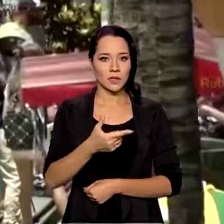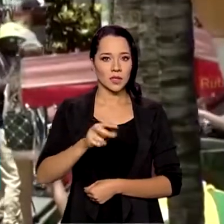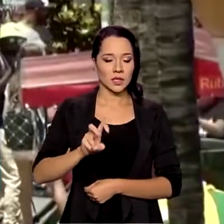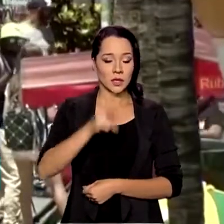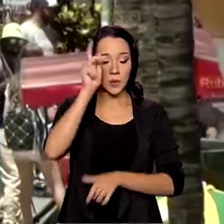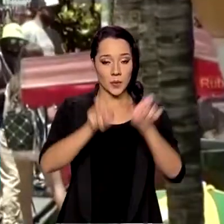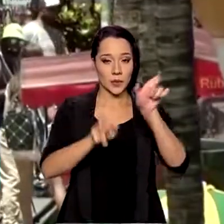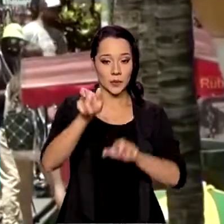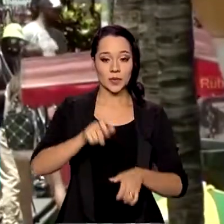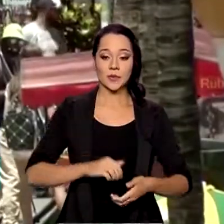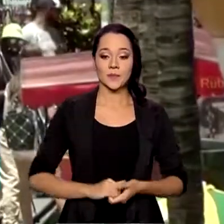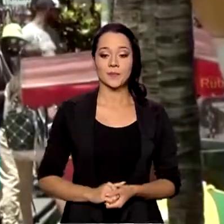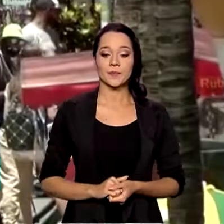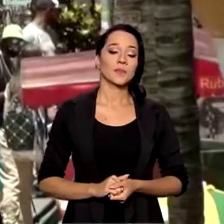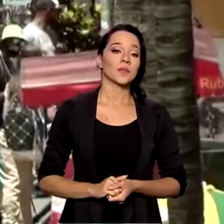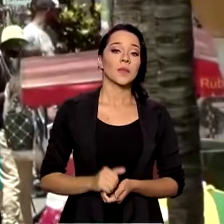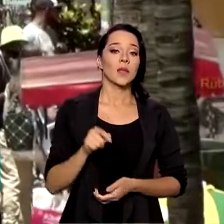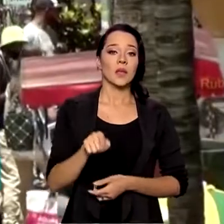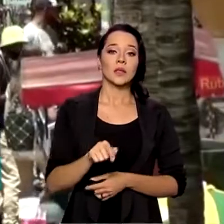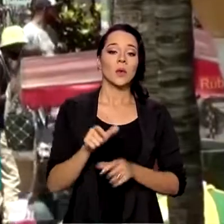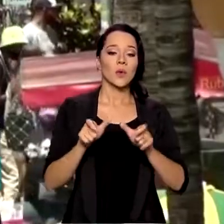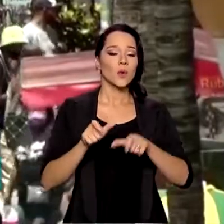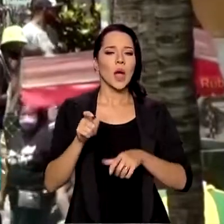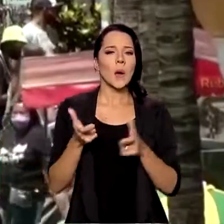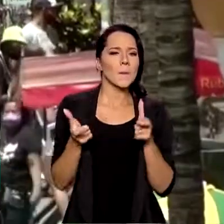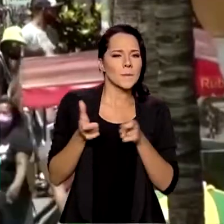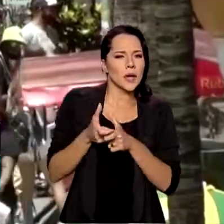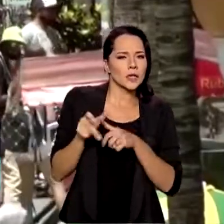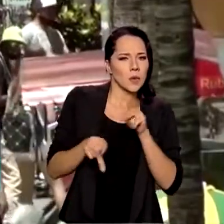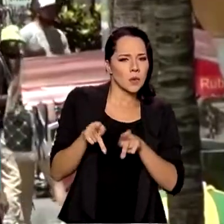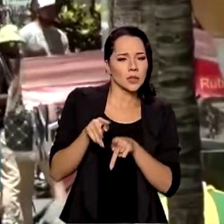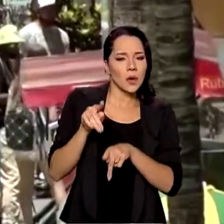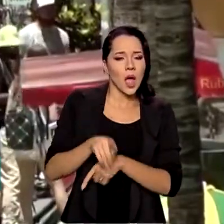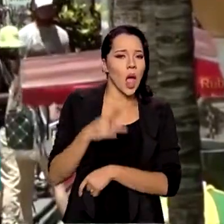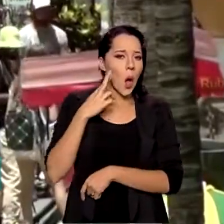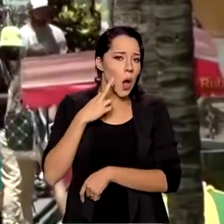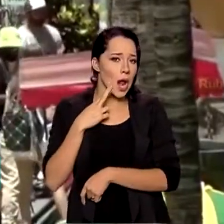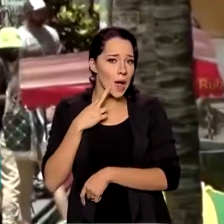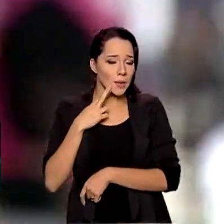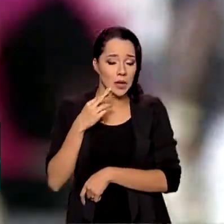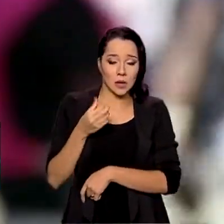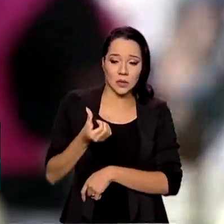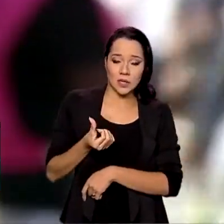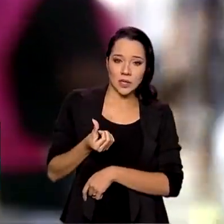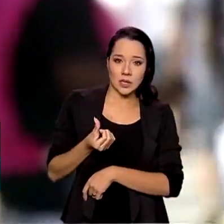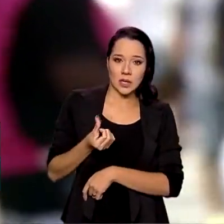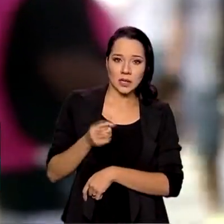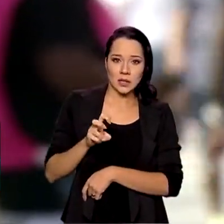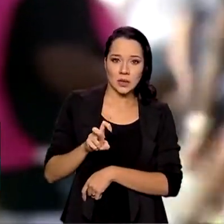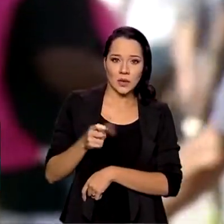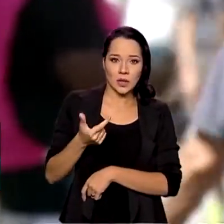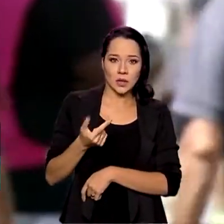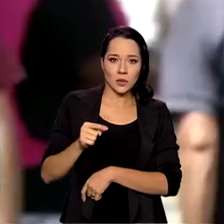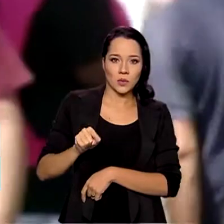3.094.325 pessoas. A unidade da federação com menor população é Roraima, com